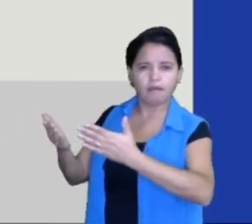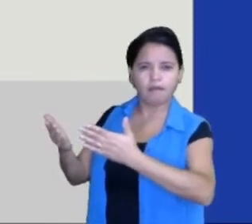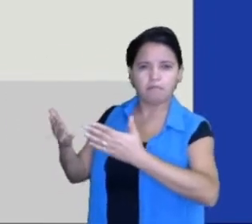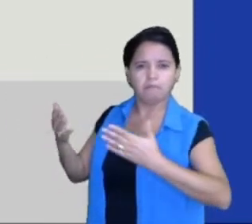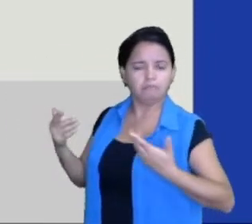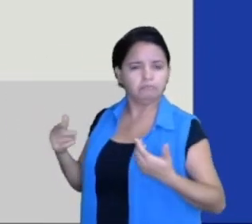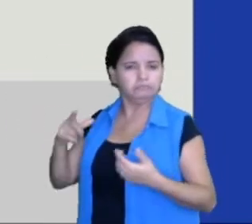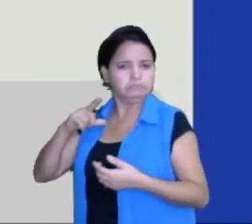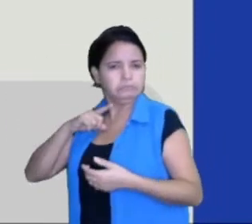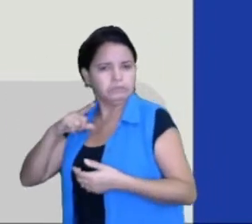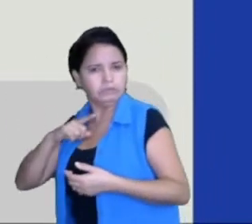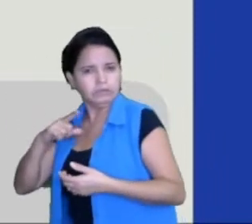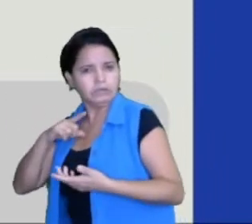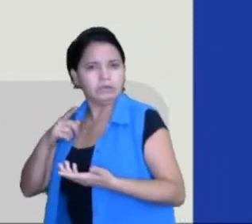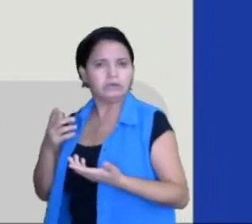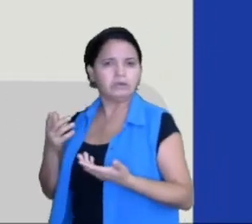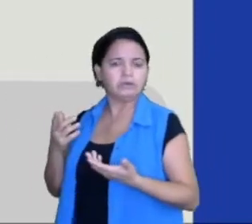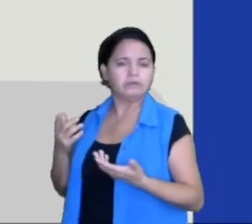houvesse